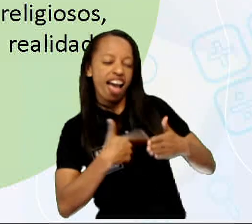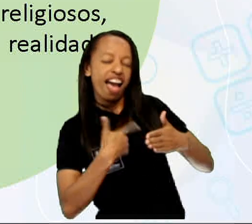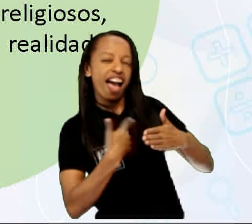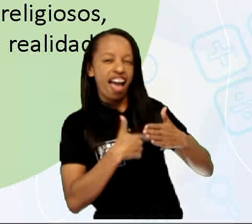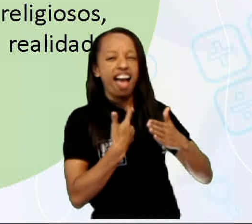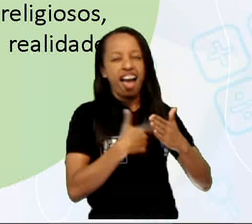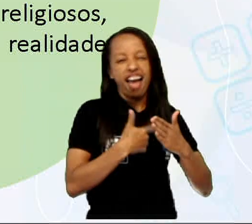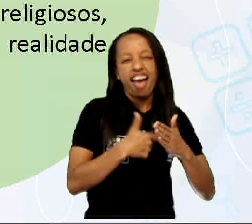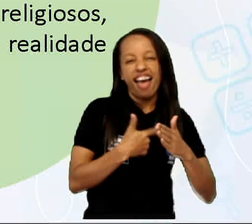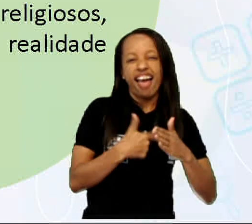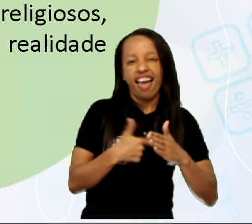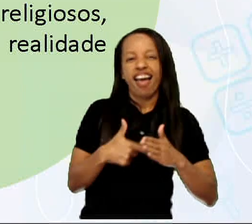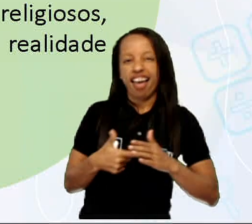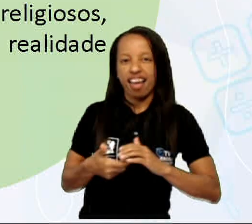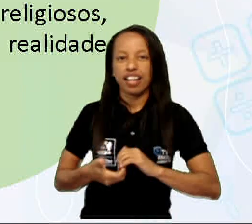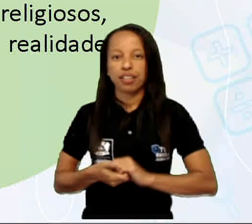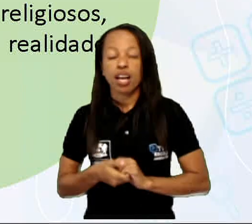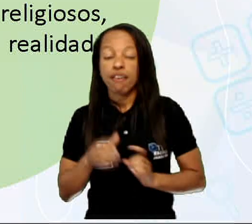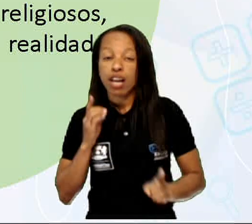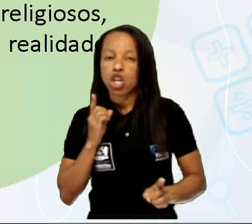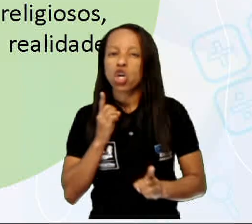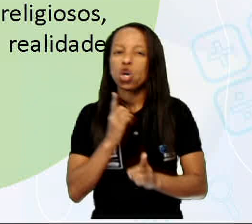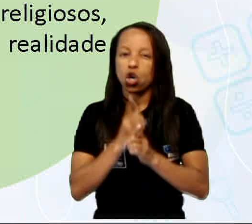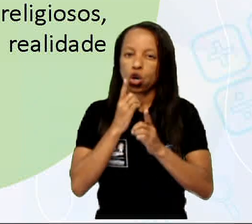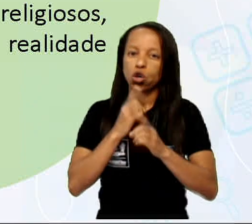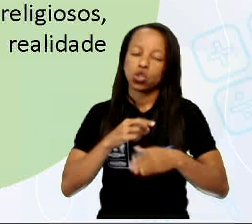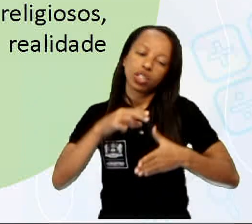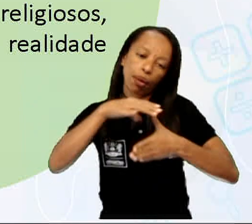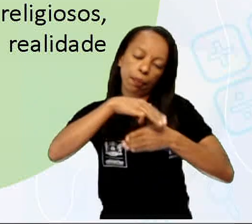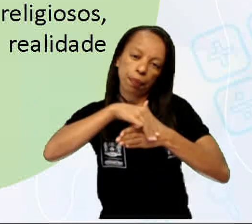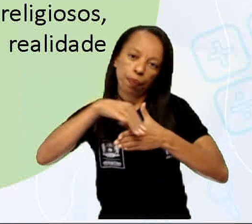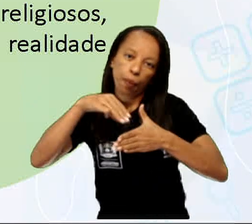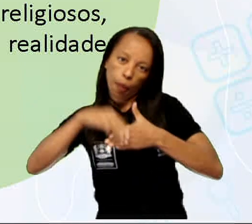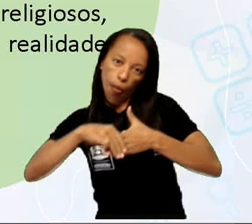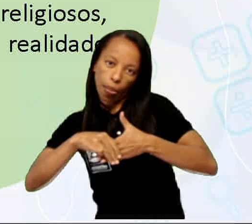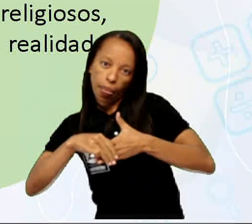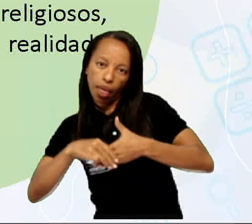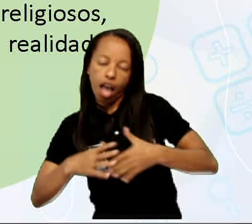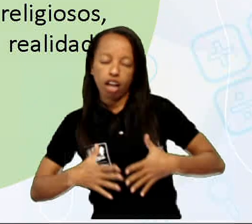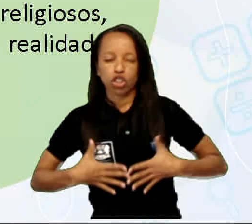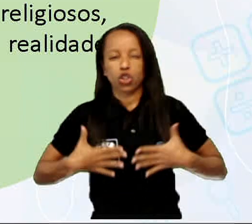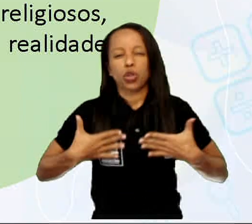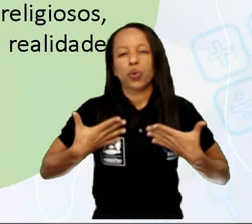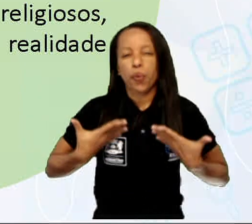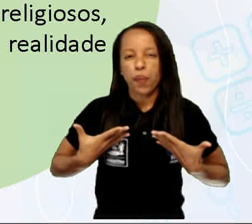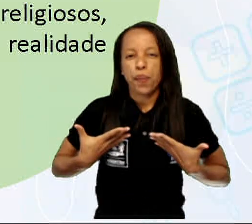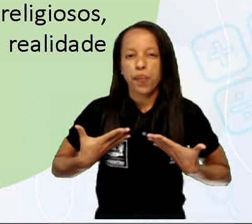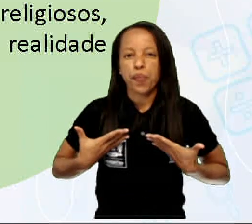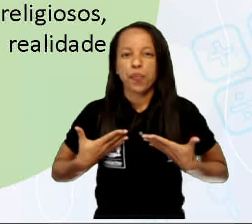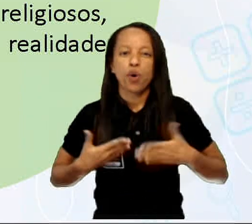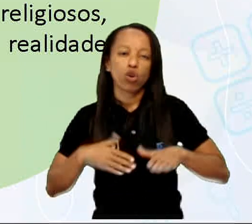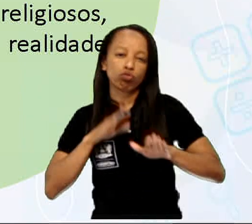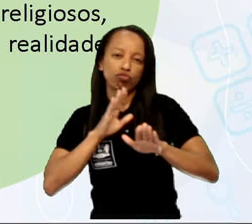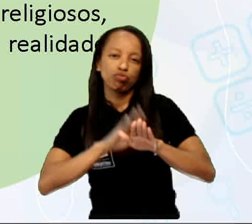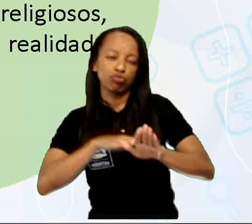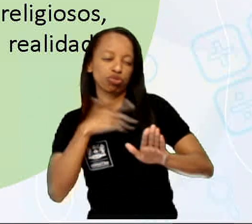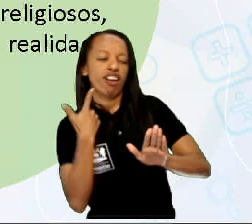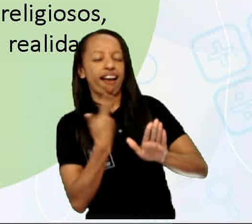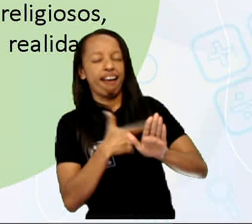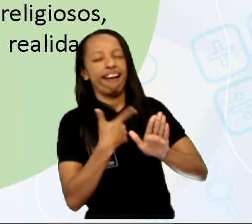encontrar cordéis, onde vai ter humor, outros de ironia, outro de sarcasmo, outro de